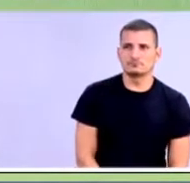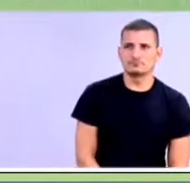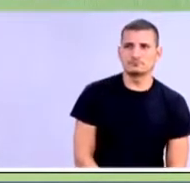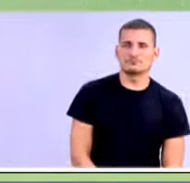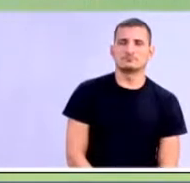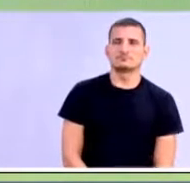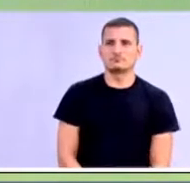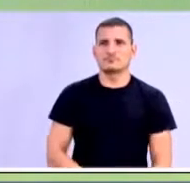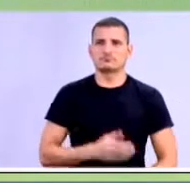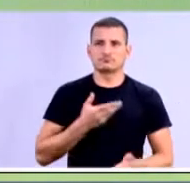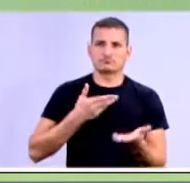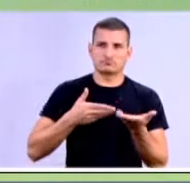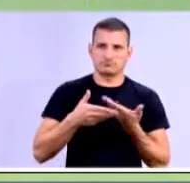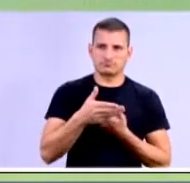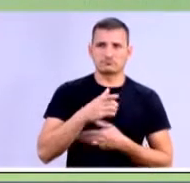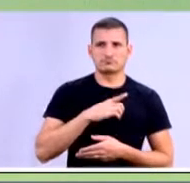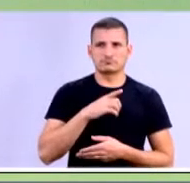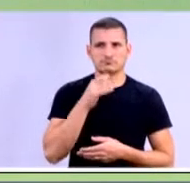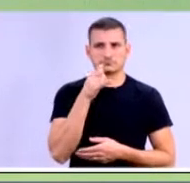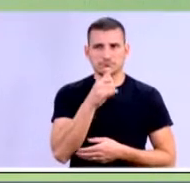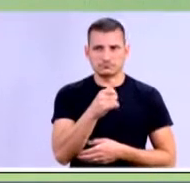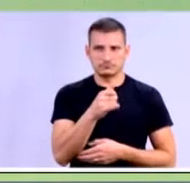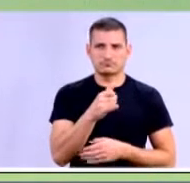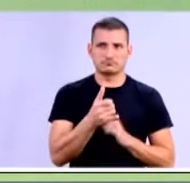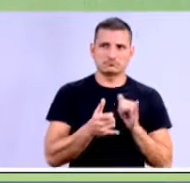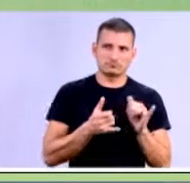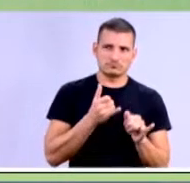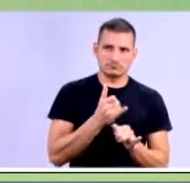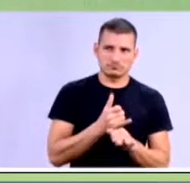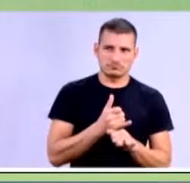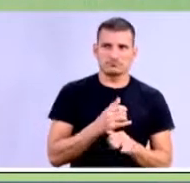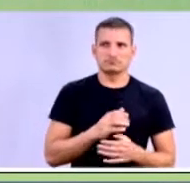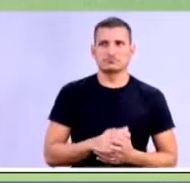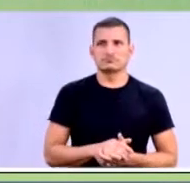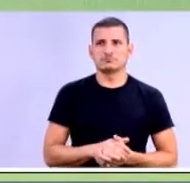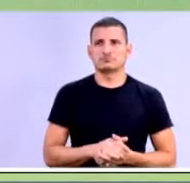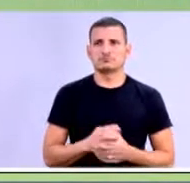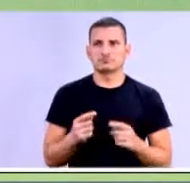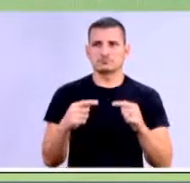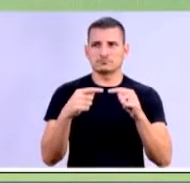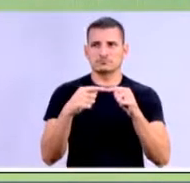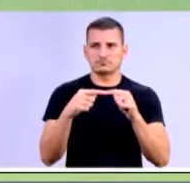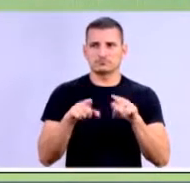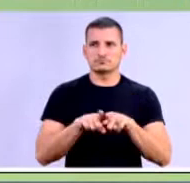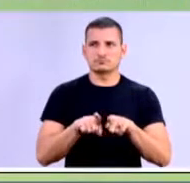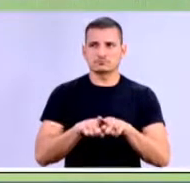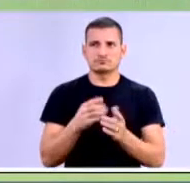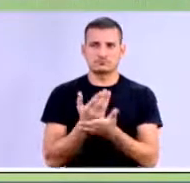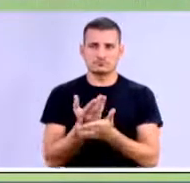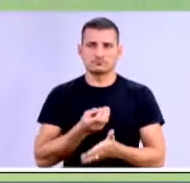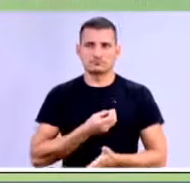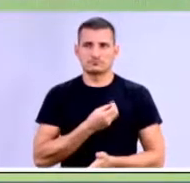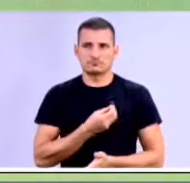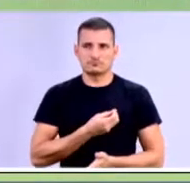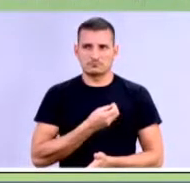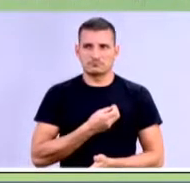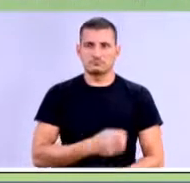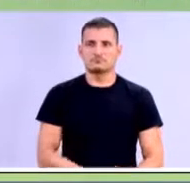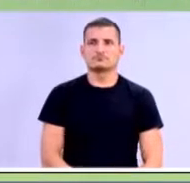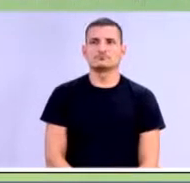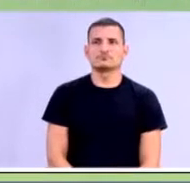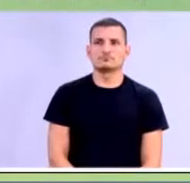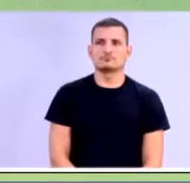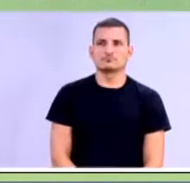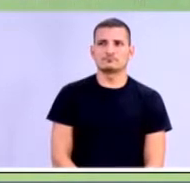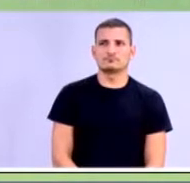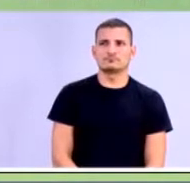pelos meios eletrônicos e é combinada com momentos presenciais, né? Então,